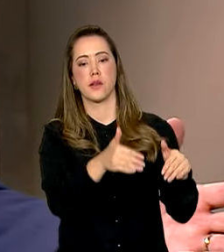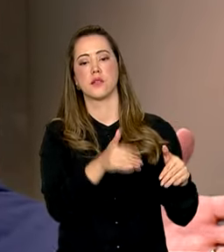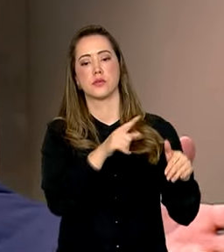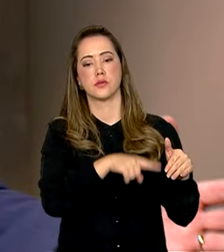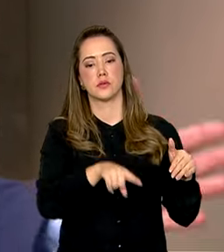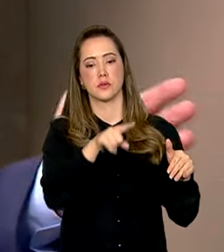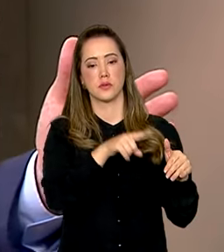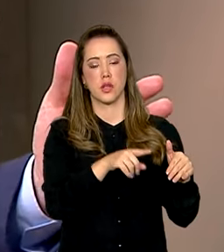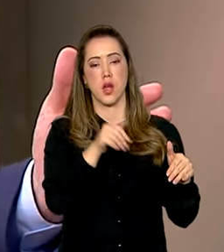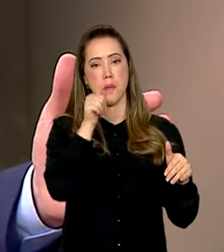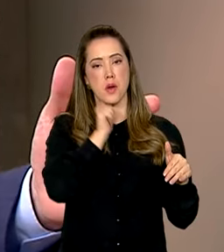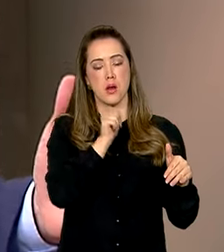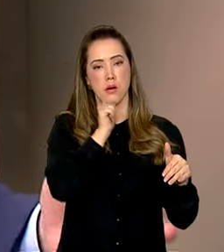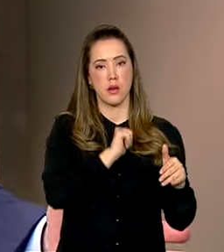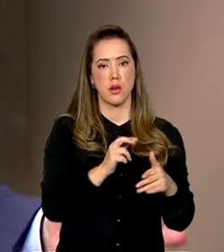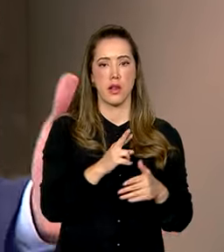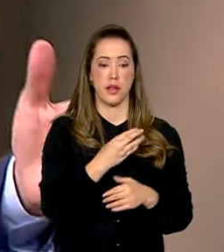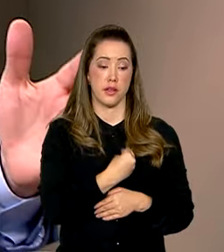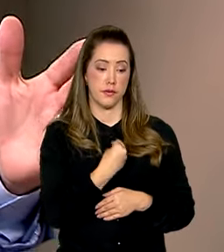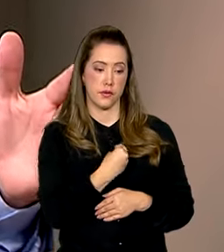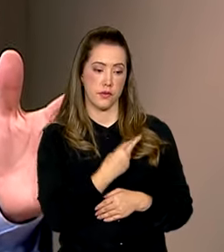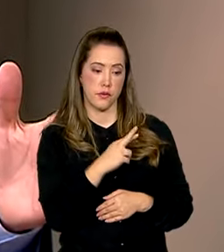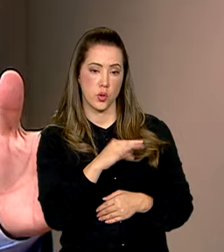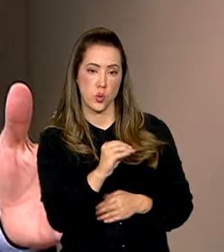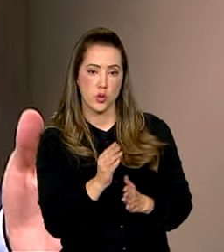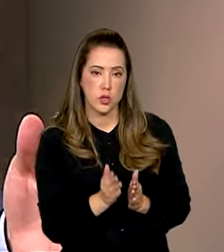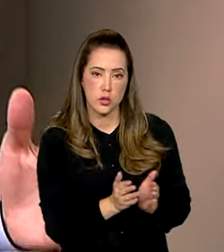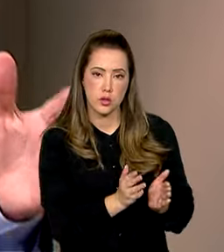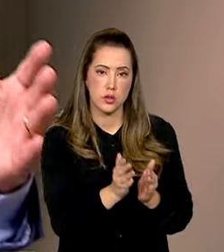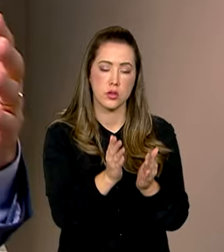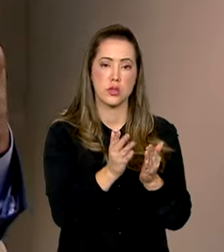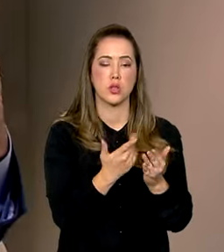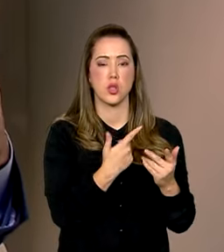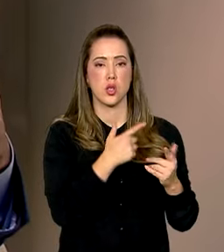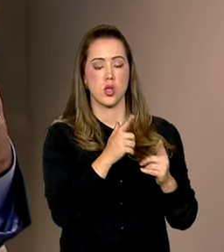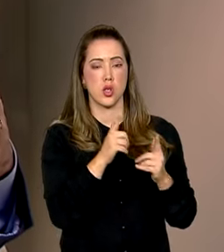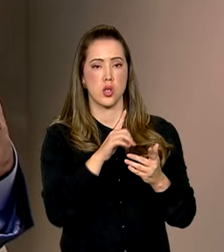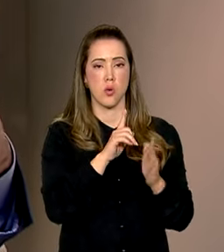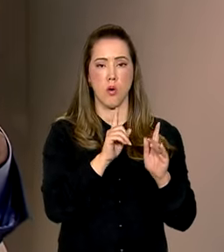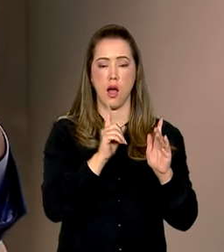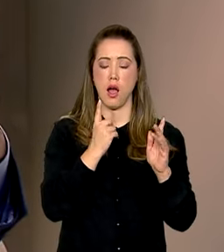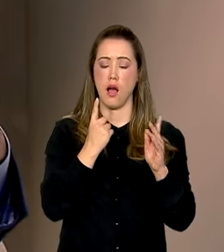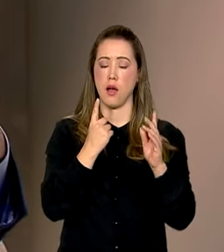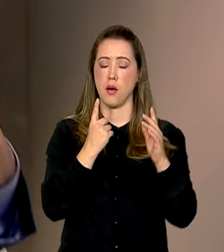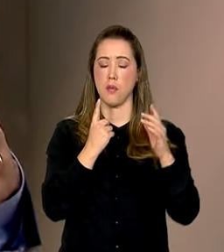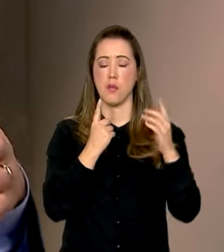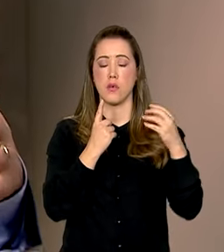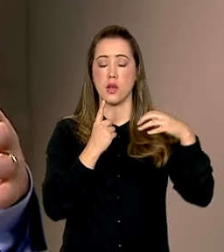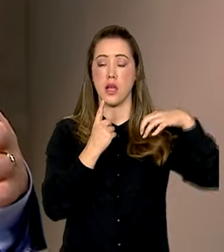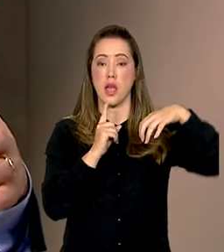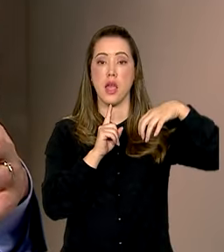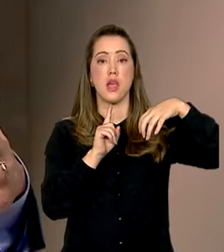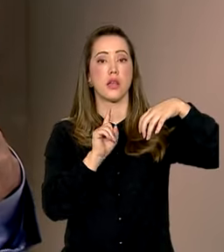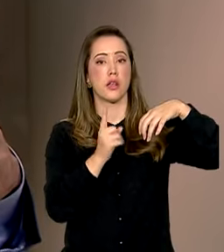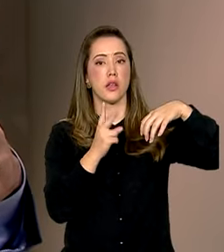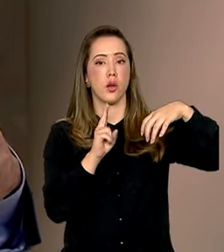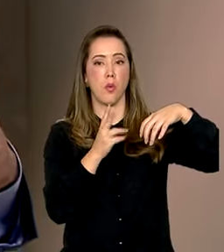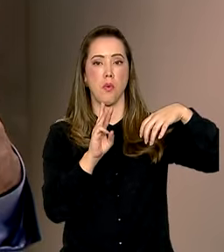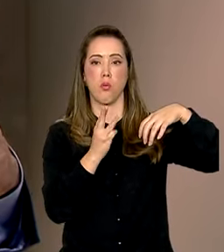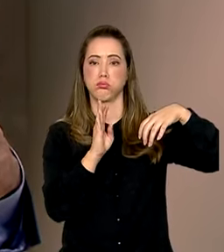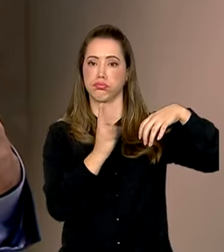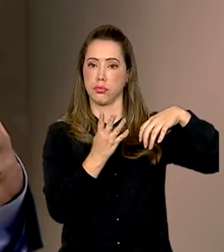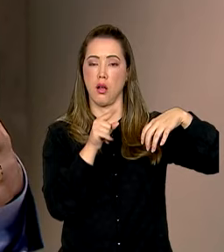mulher ribeirinha, a mulher quilombola, indígena, pudesse, né, receber,